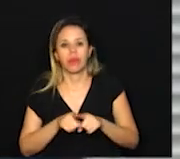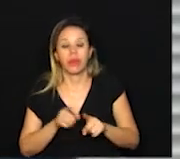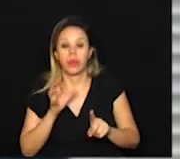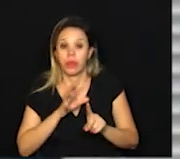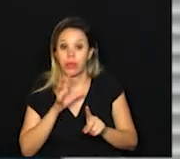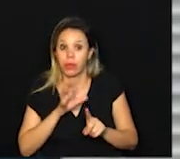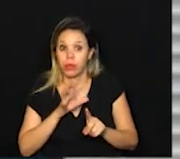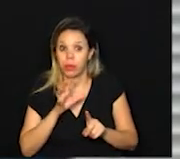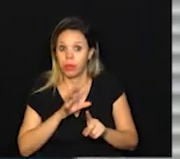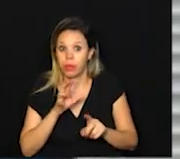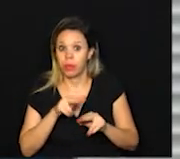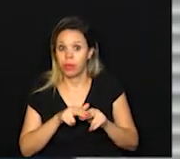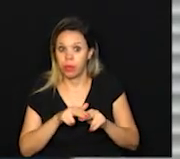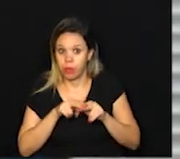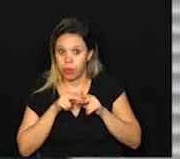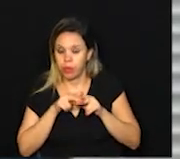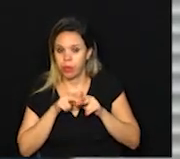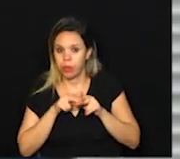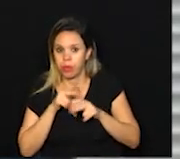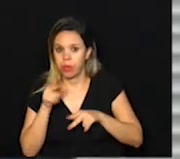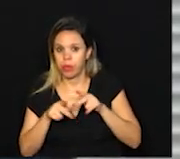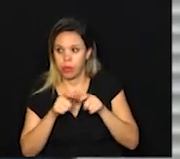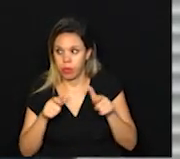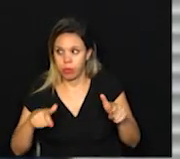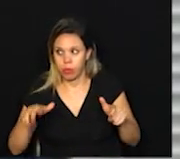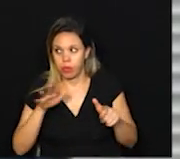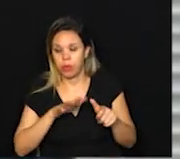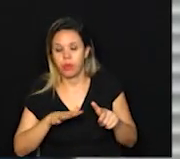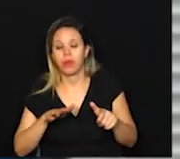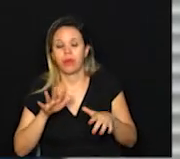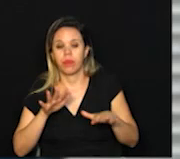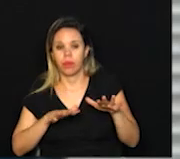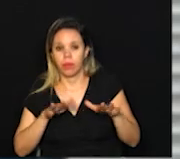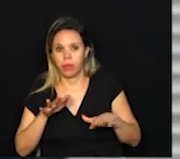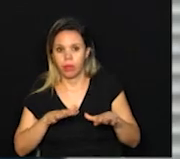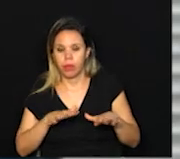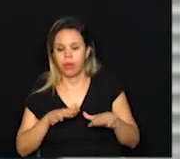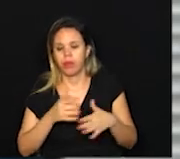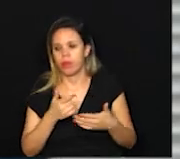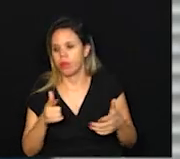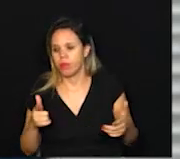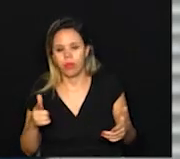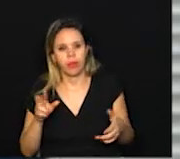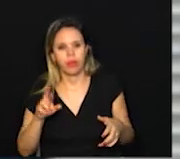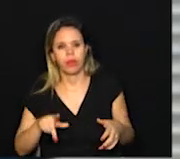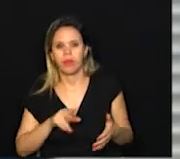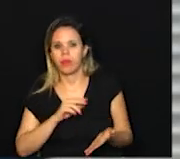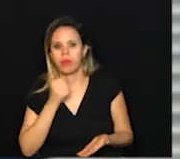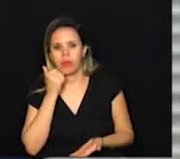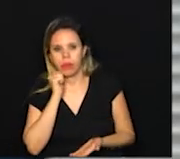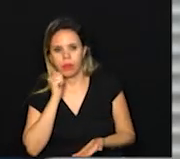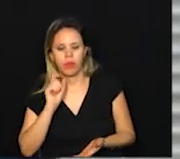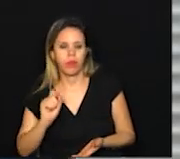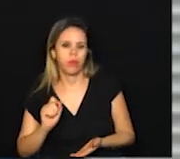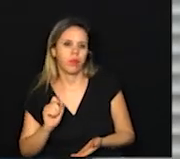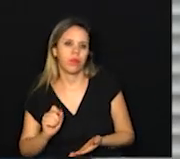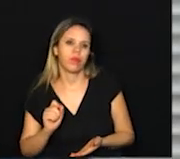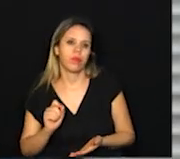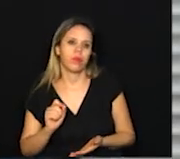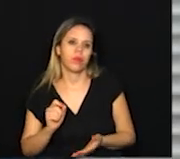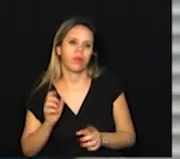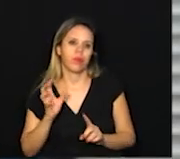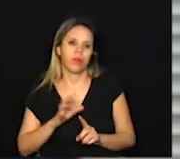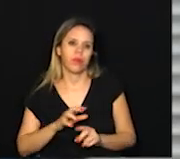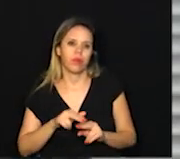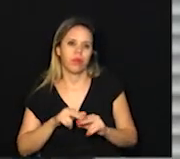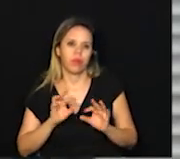pressão brutal por parte da população, que às vezes foge um pouco do que é científico e o que é pressão